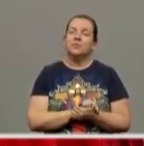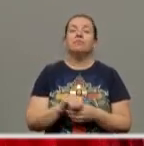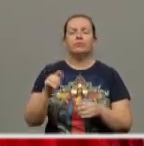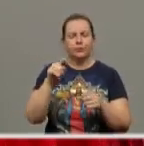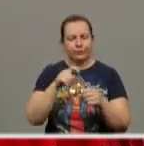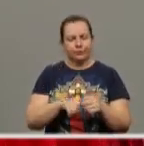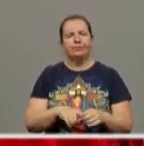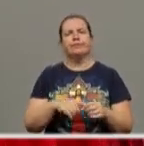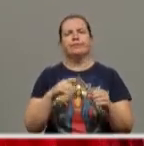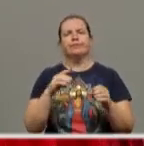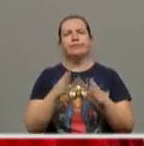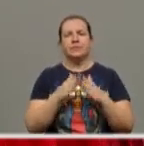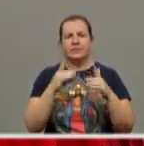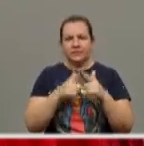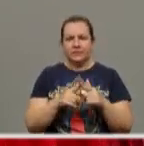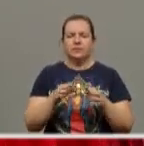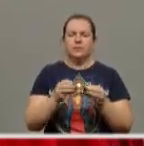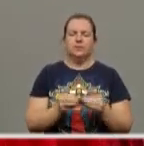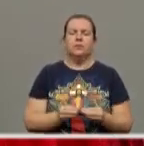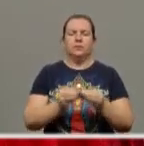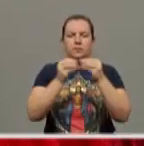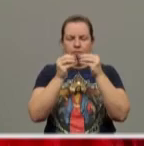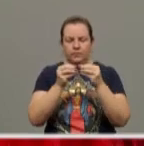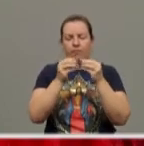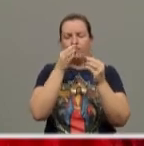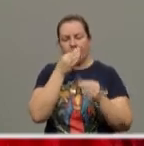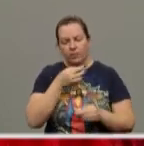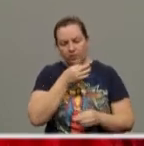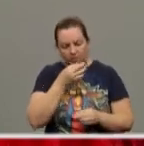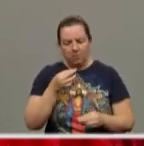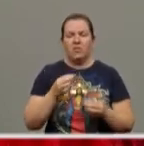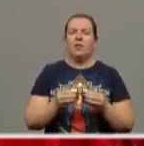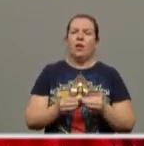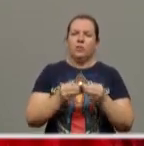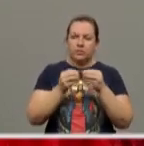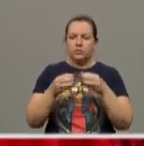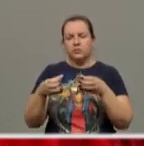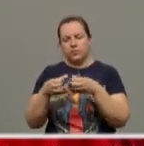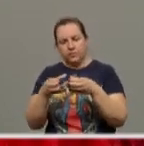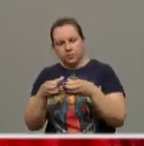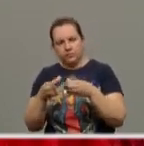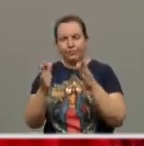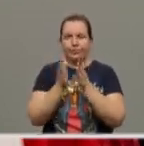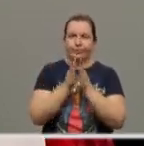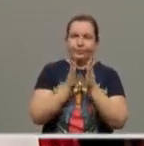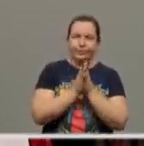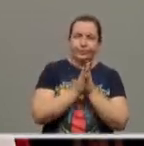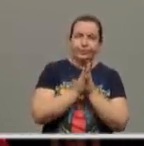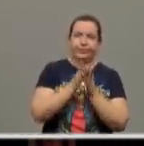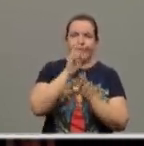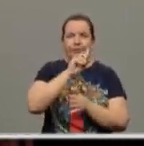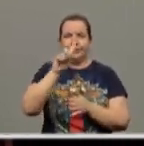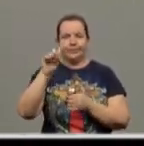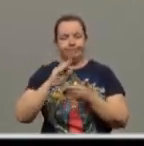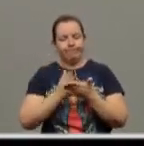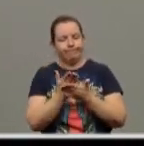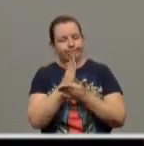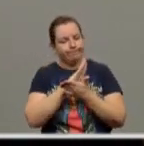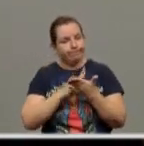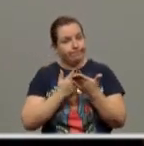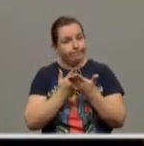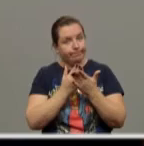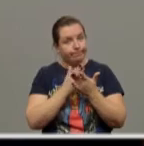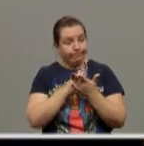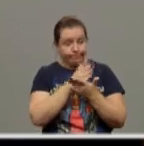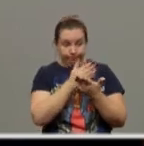igreja, a Eucaristia, a Santa Missa, o grupo de oração. Deus me incomodava: começa um grupo de